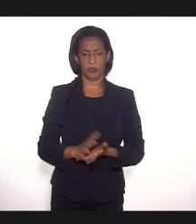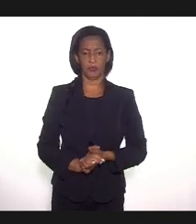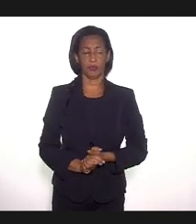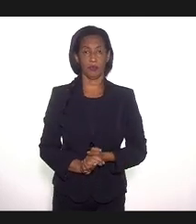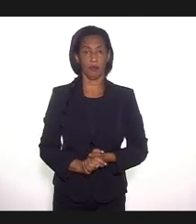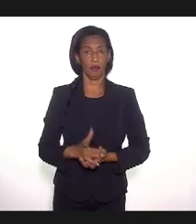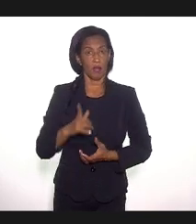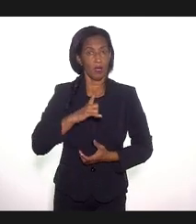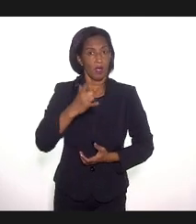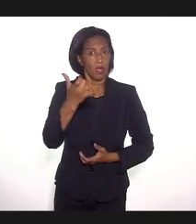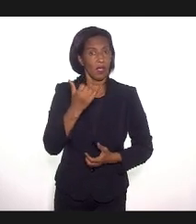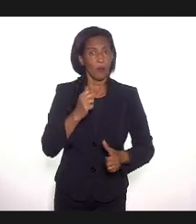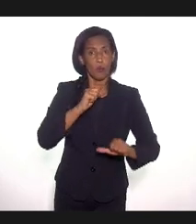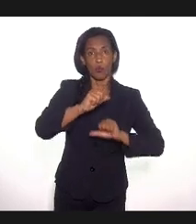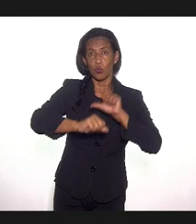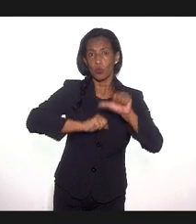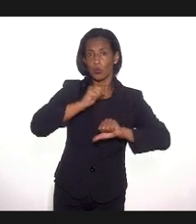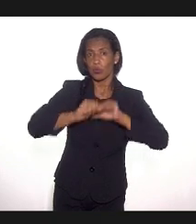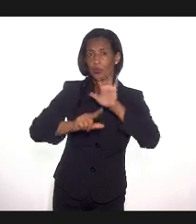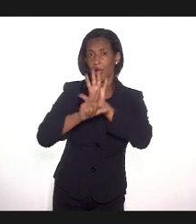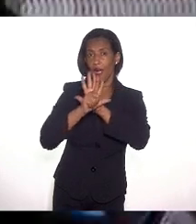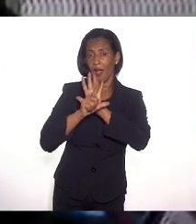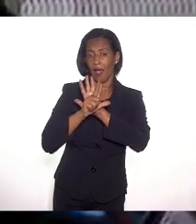Que tenta modificar essa lei.